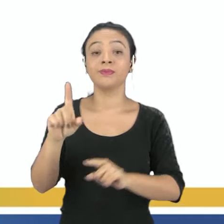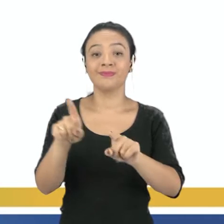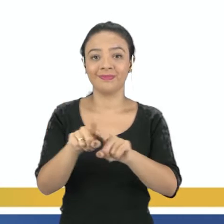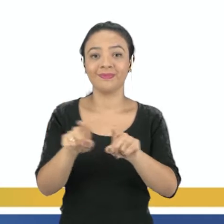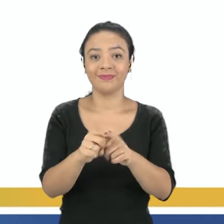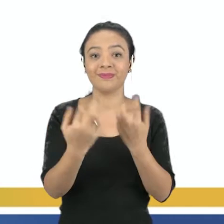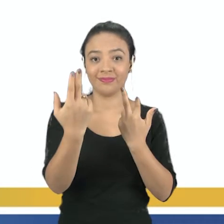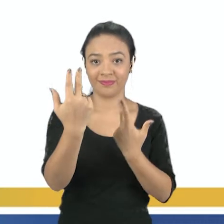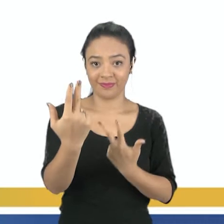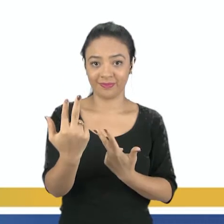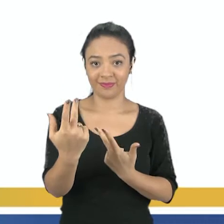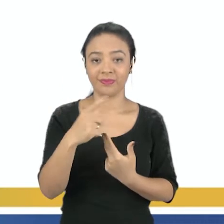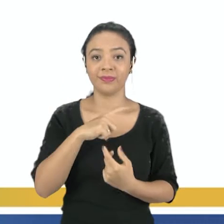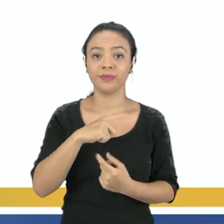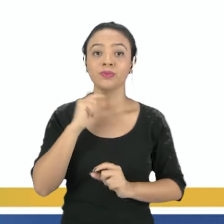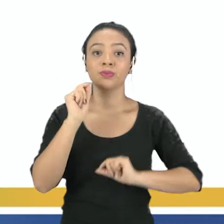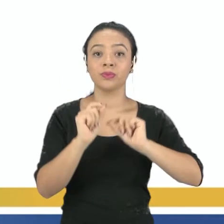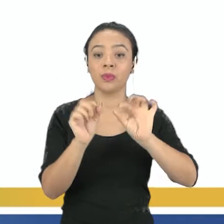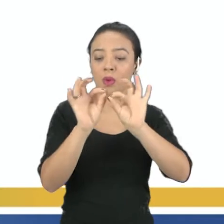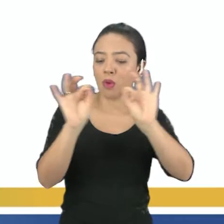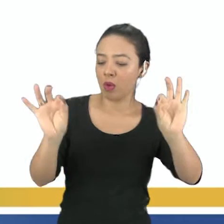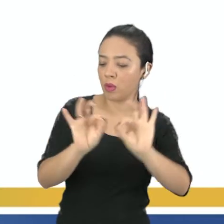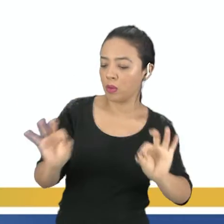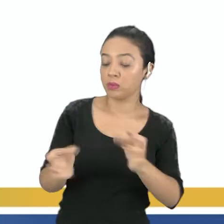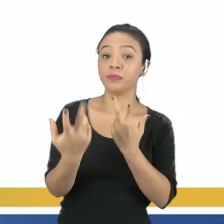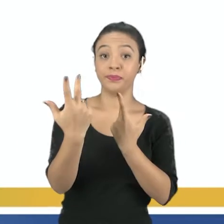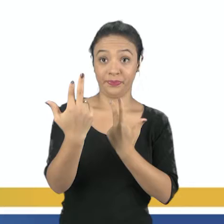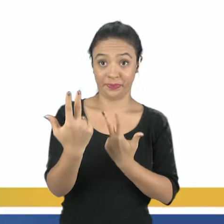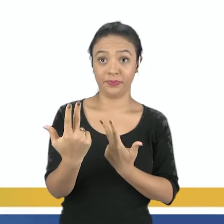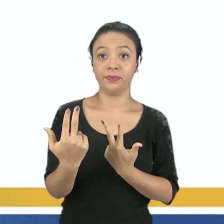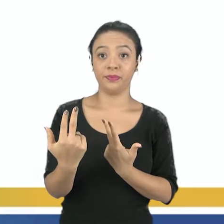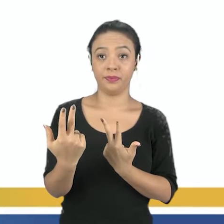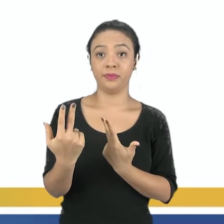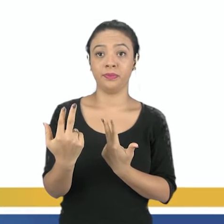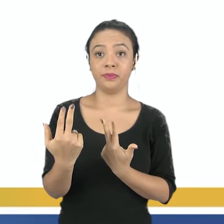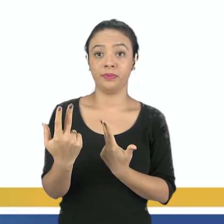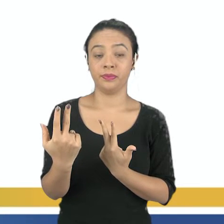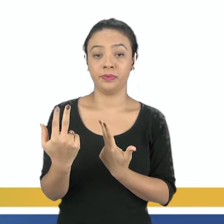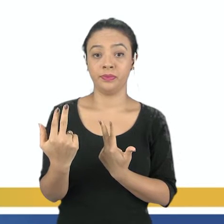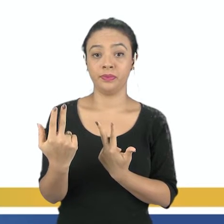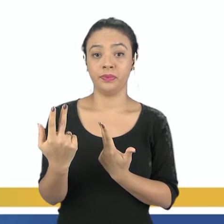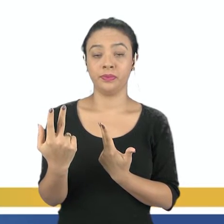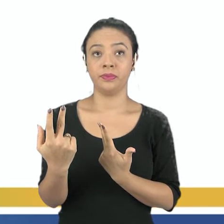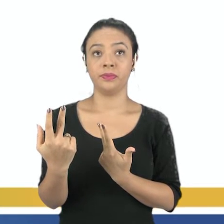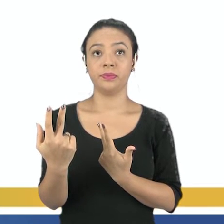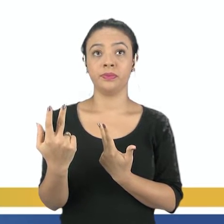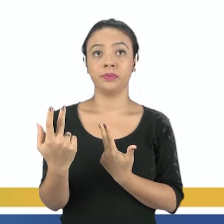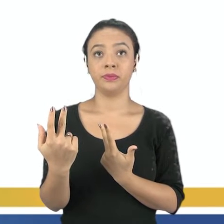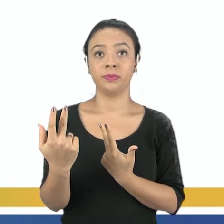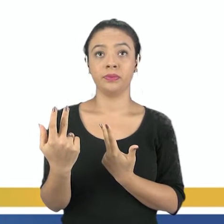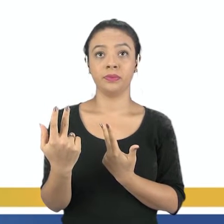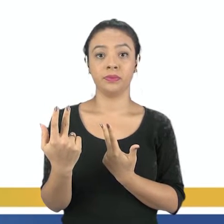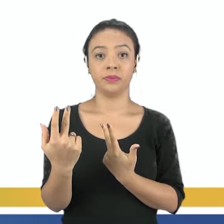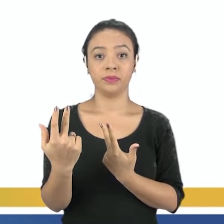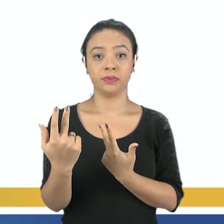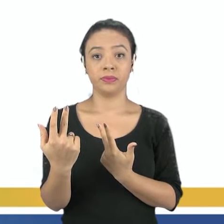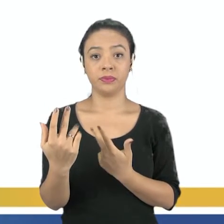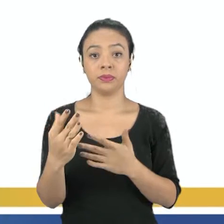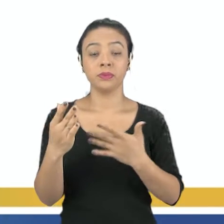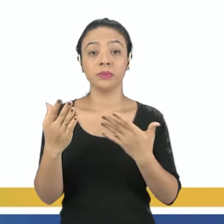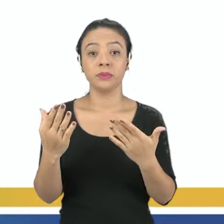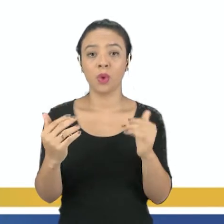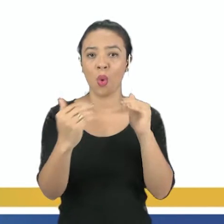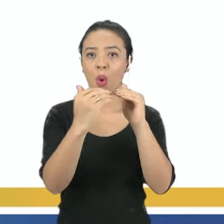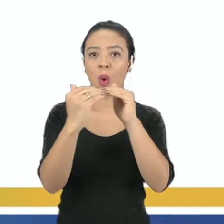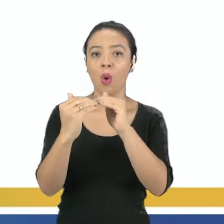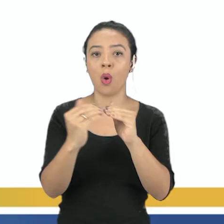congruentes observa em aí que eles têm a mesma medida né o mesmo comprimento E então